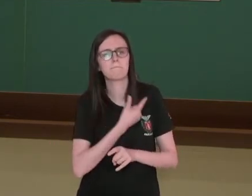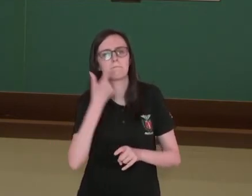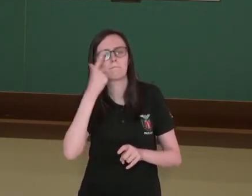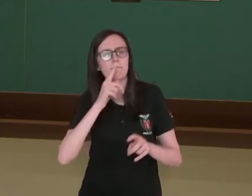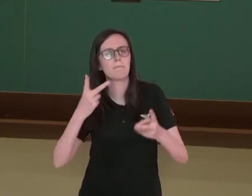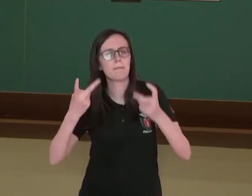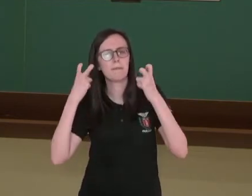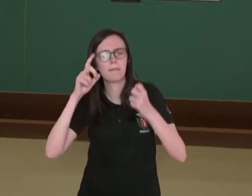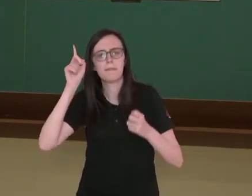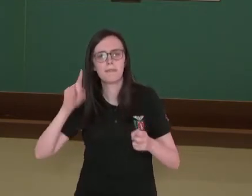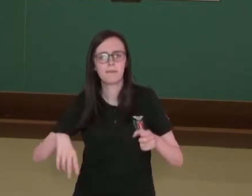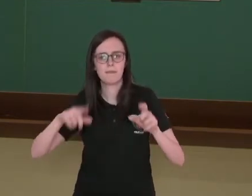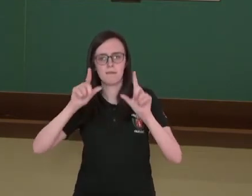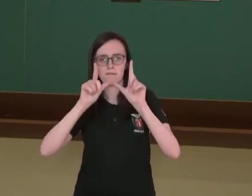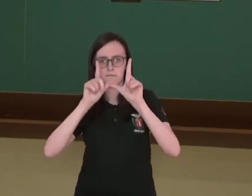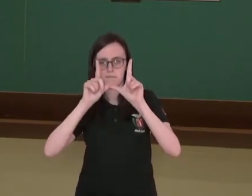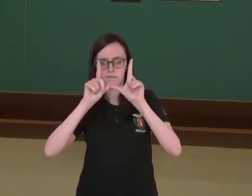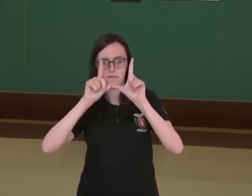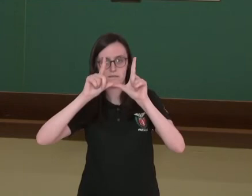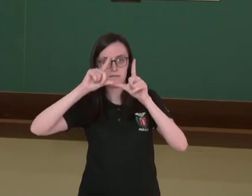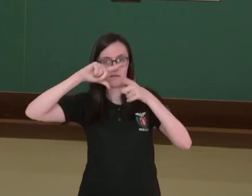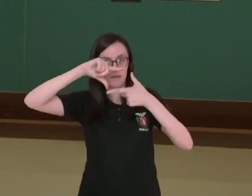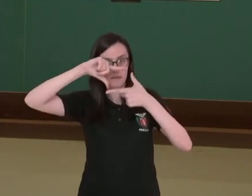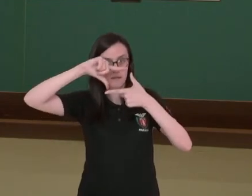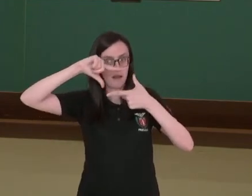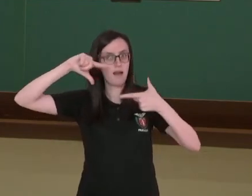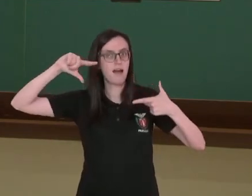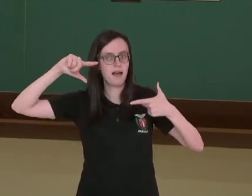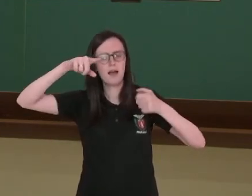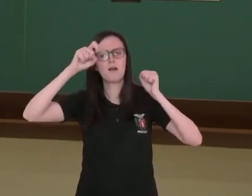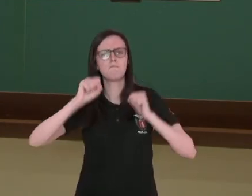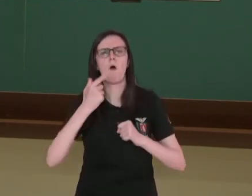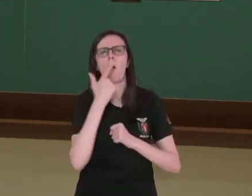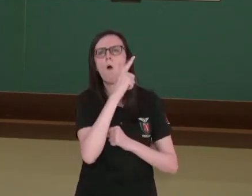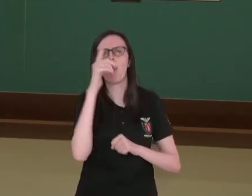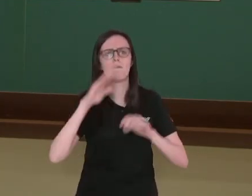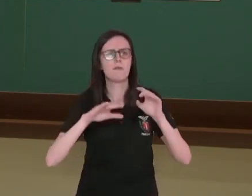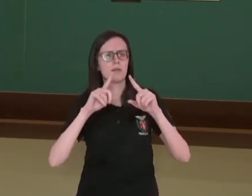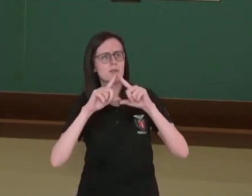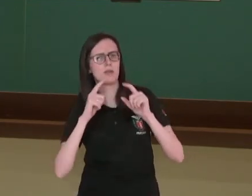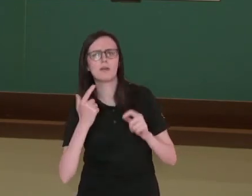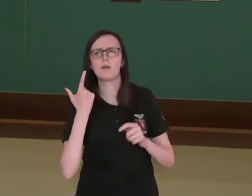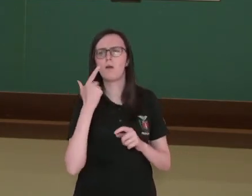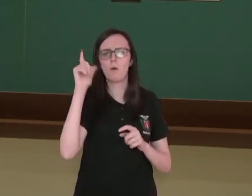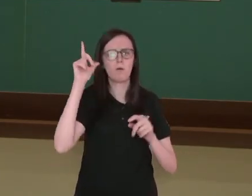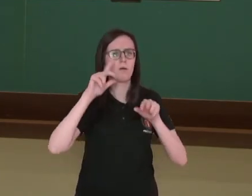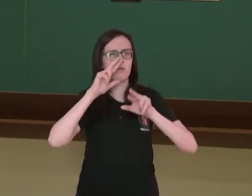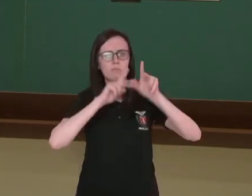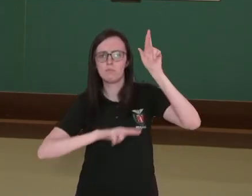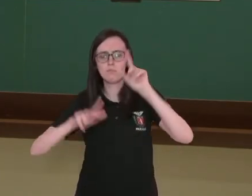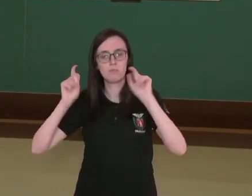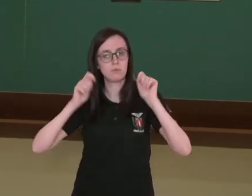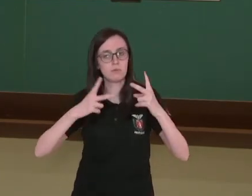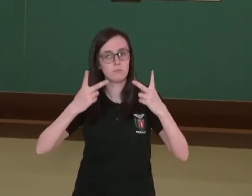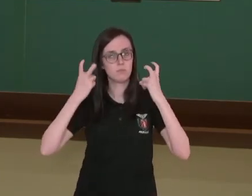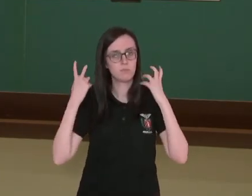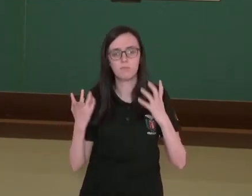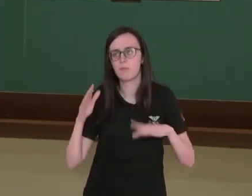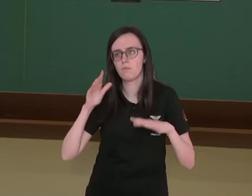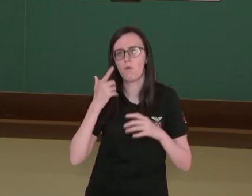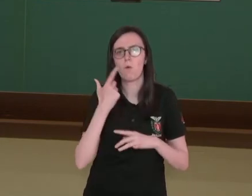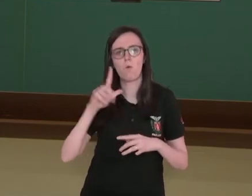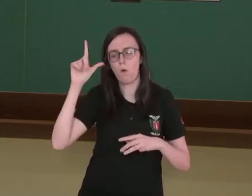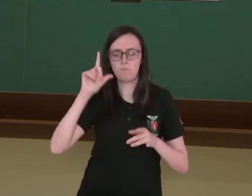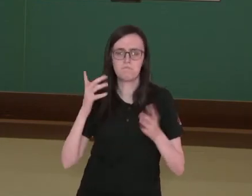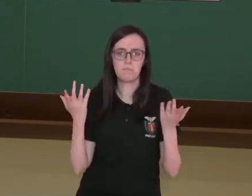ali o retângulo. Claro, né? Mas você pode ter identificado um outro triângulo, um outro retângulo, né? Um outro